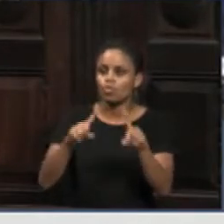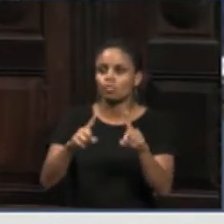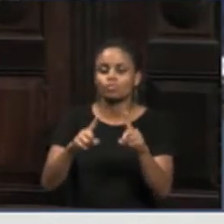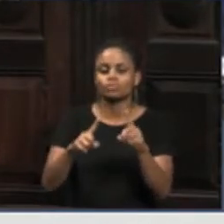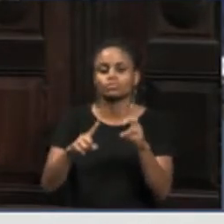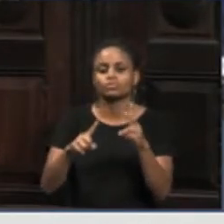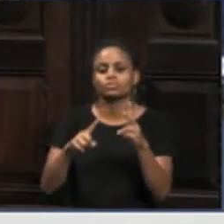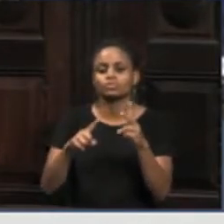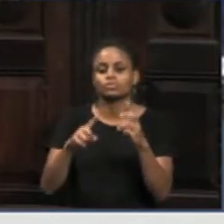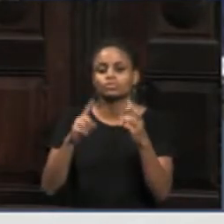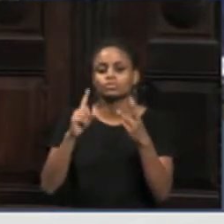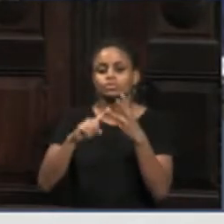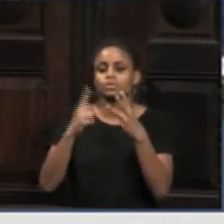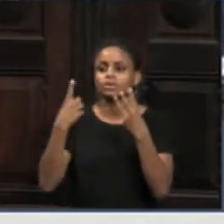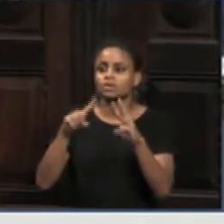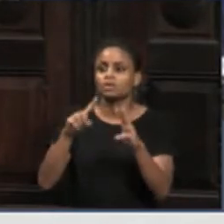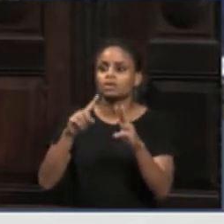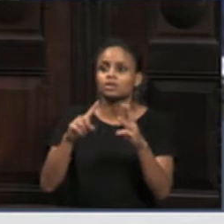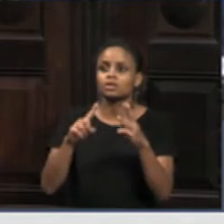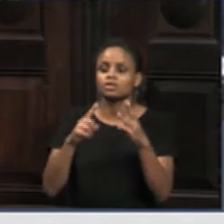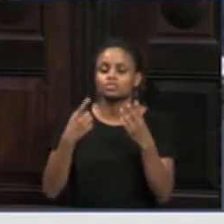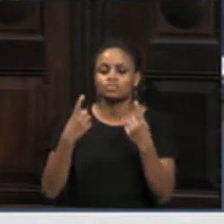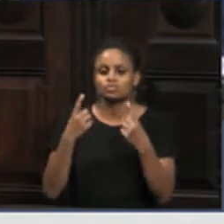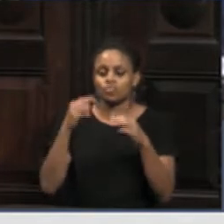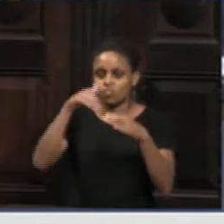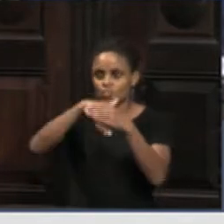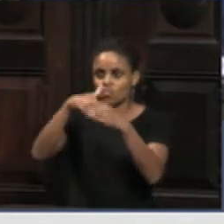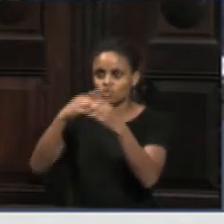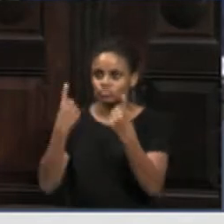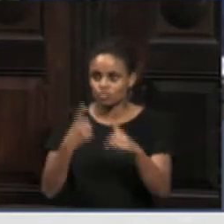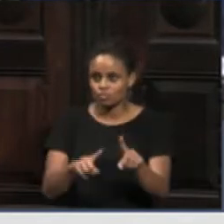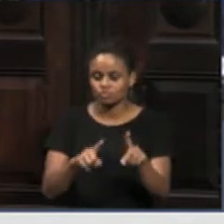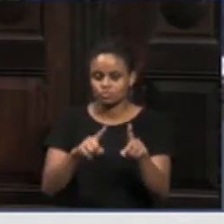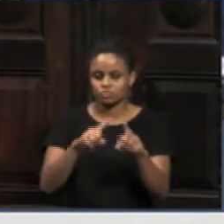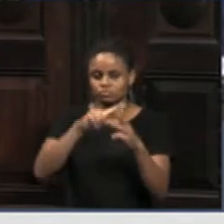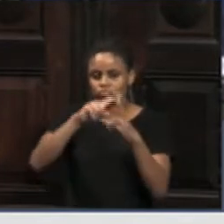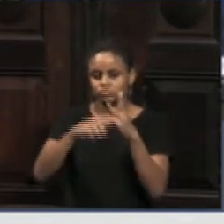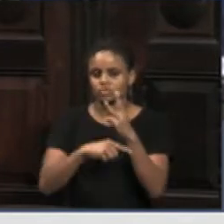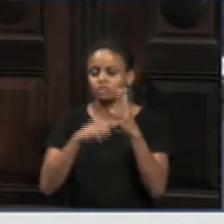Anderson Nogueira, Eliomar Coelho, Valdec Carneiro